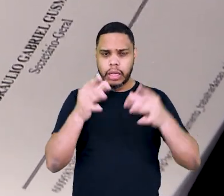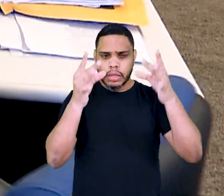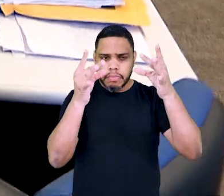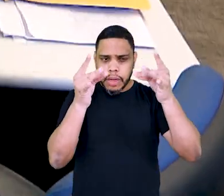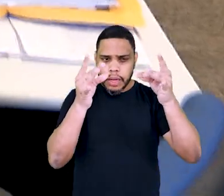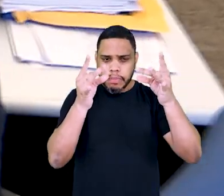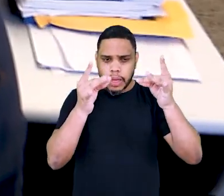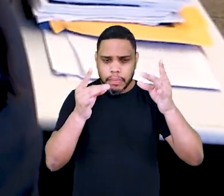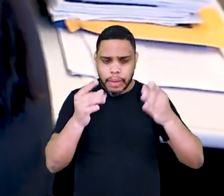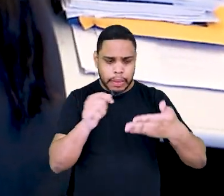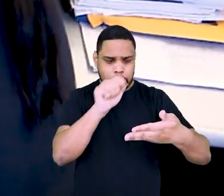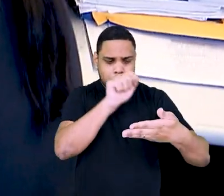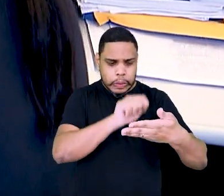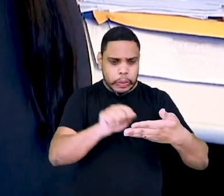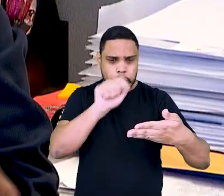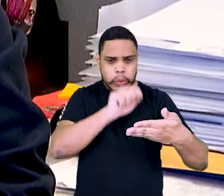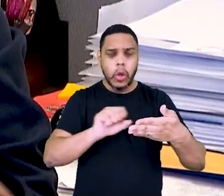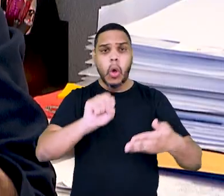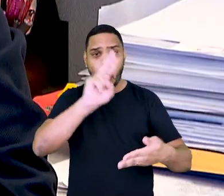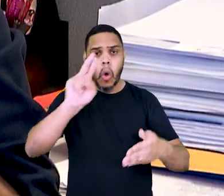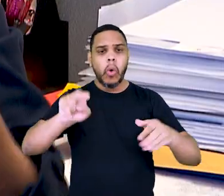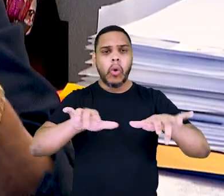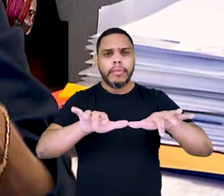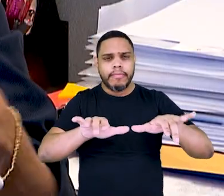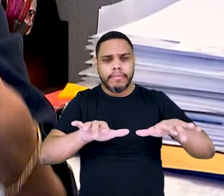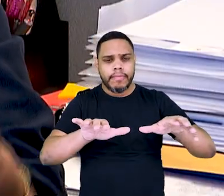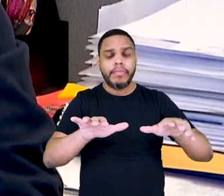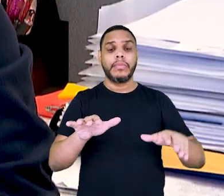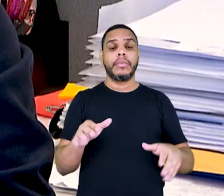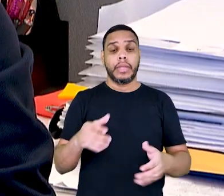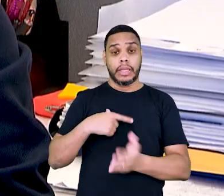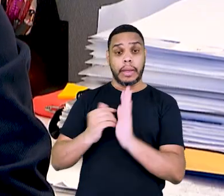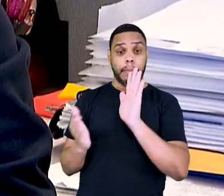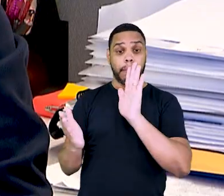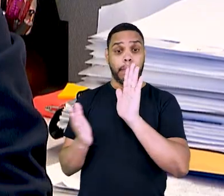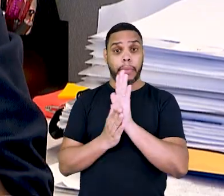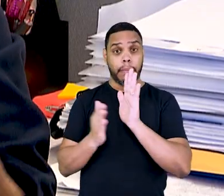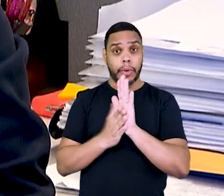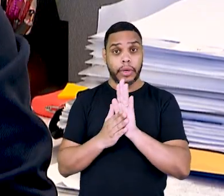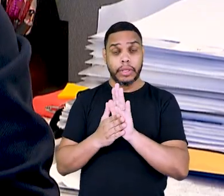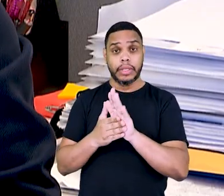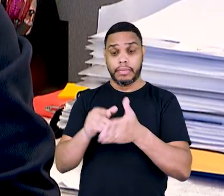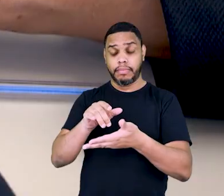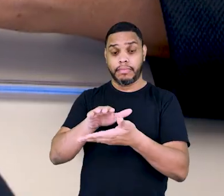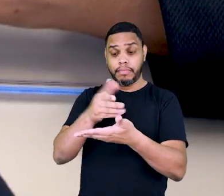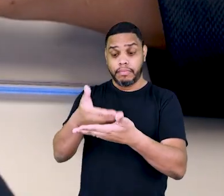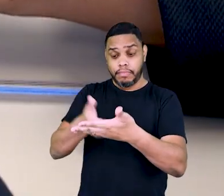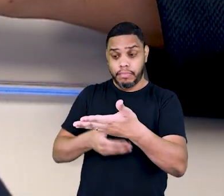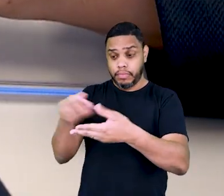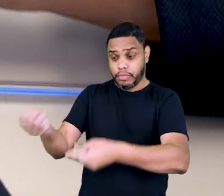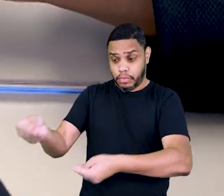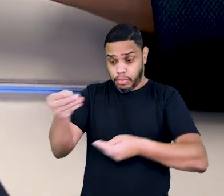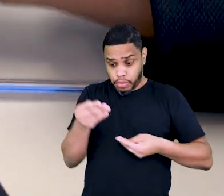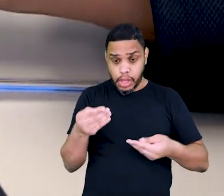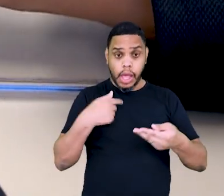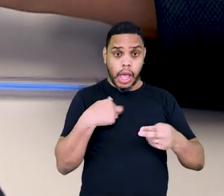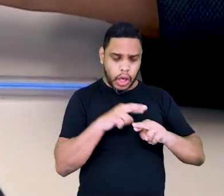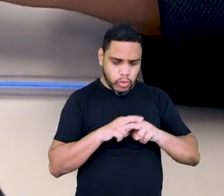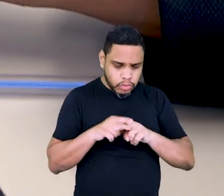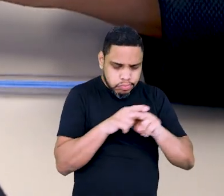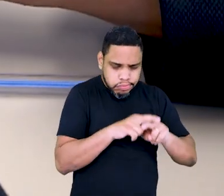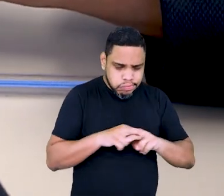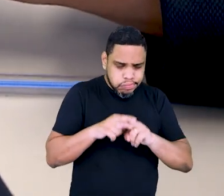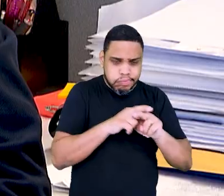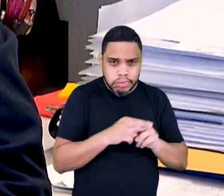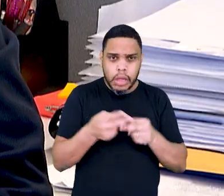mão ou na tela do computador. Eu recebo as propostas de minutas e faço a revisão. É para a gente observar se